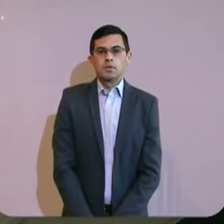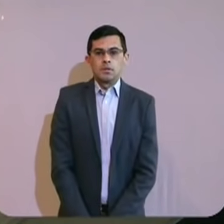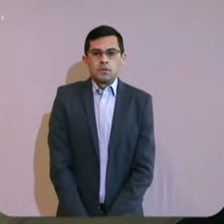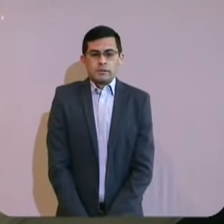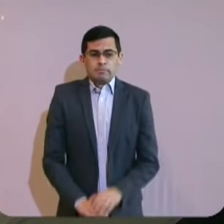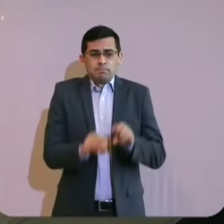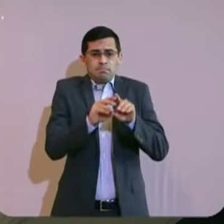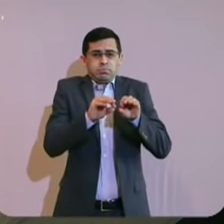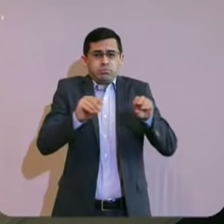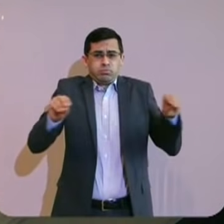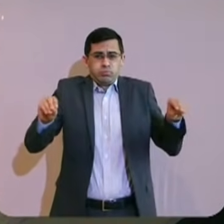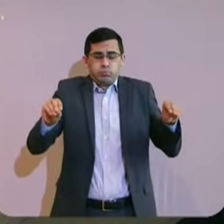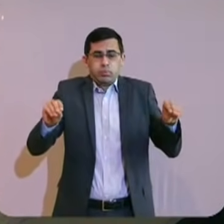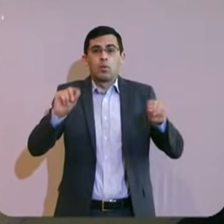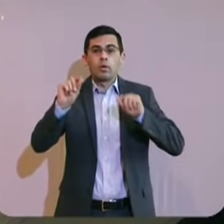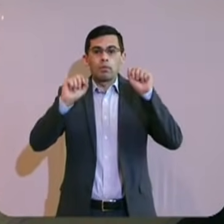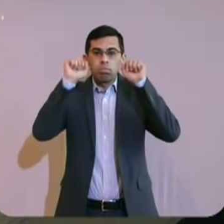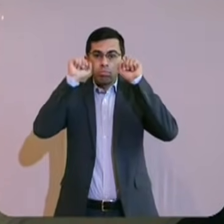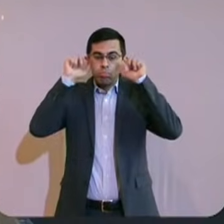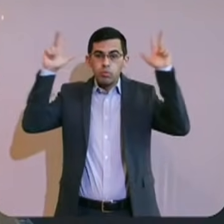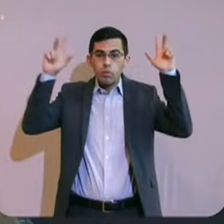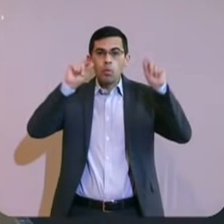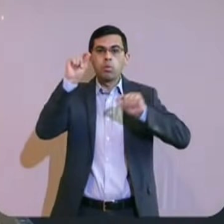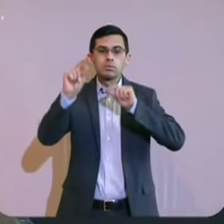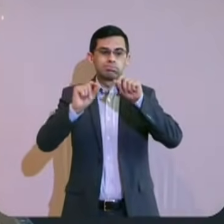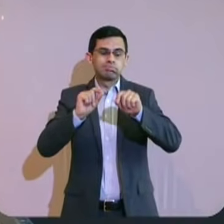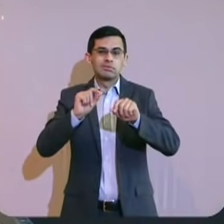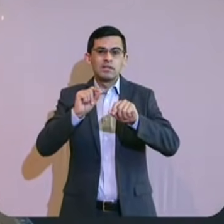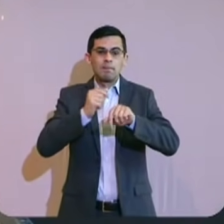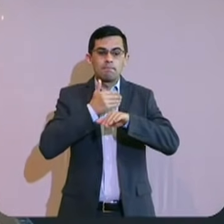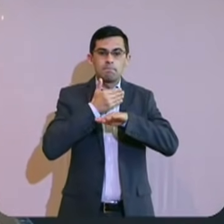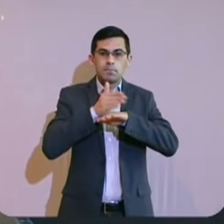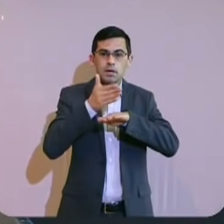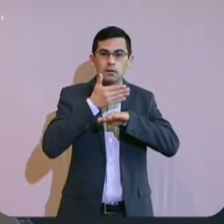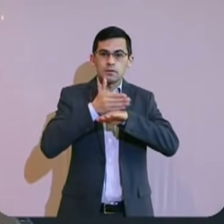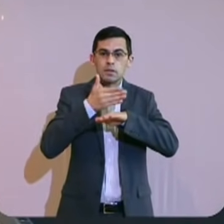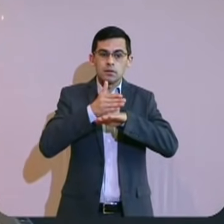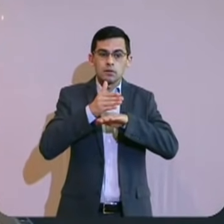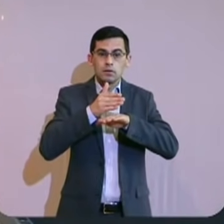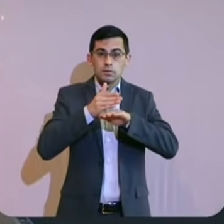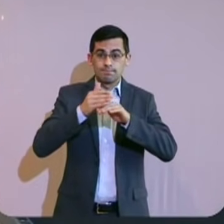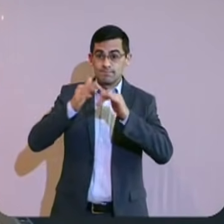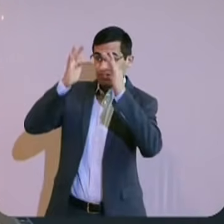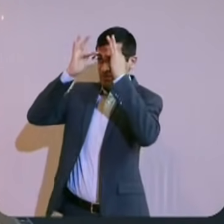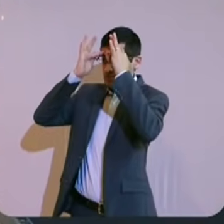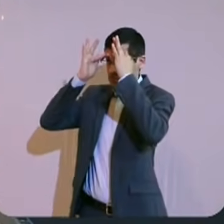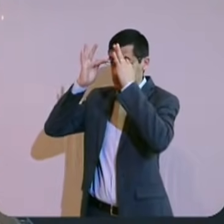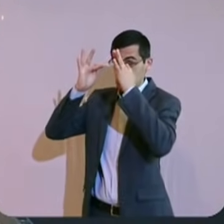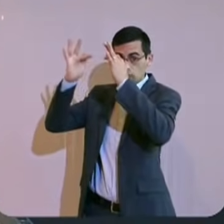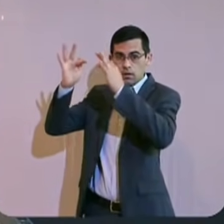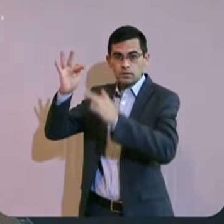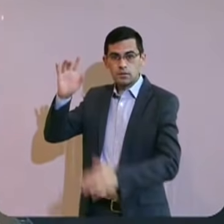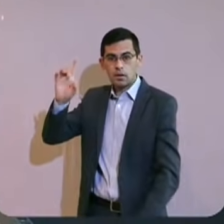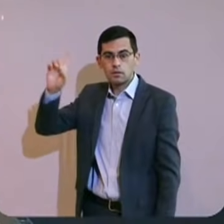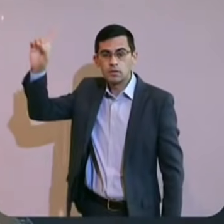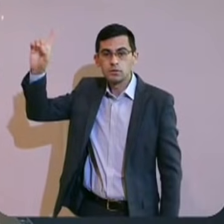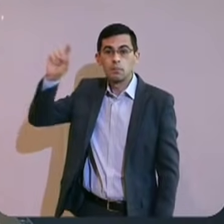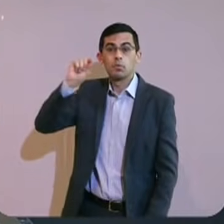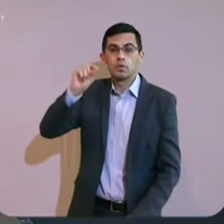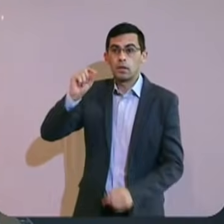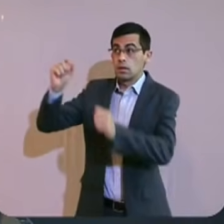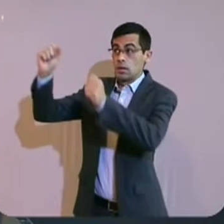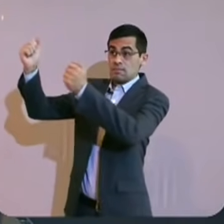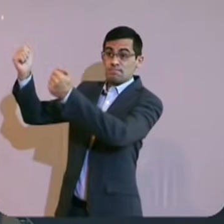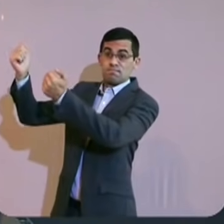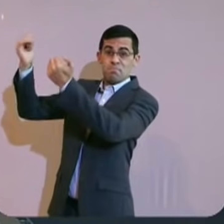Deserto, segundo Moisés, foi um treino de fidelidade para que as